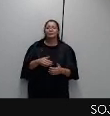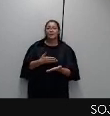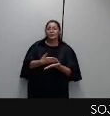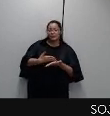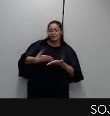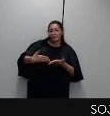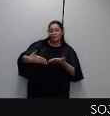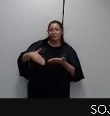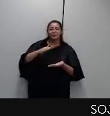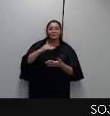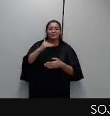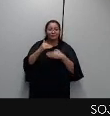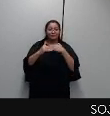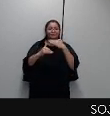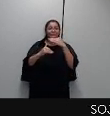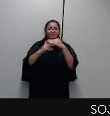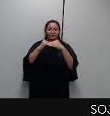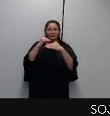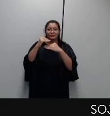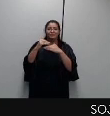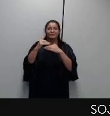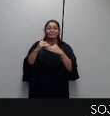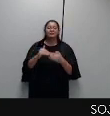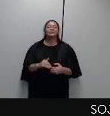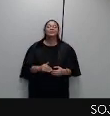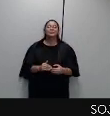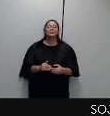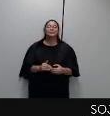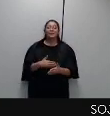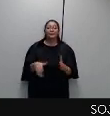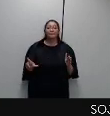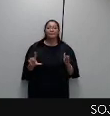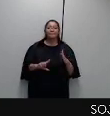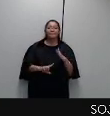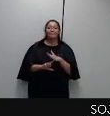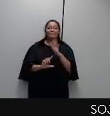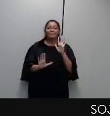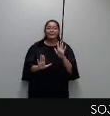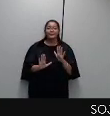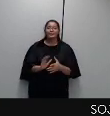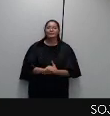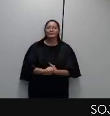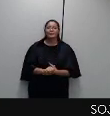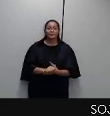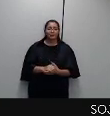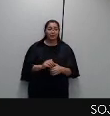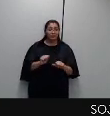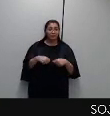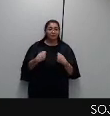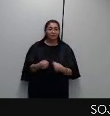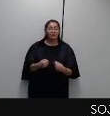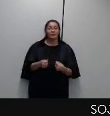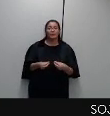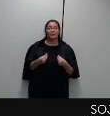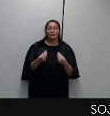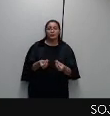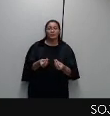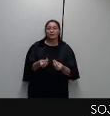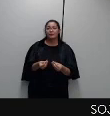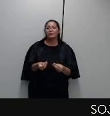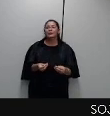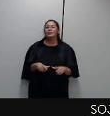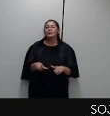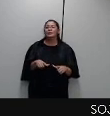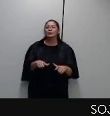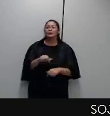refrigerante interessados e sem por aquela dirimir a ser por aquela de Inimigos de negação da hora esse o Tribunal de Justiça do Rio de Janeiro